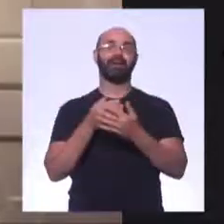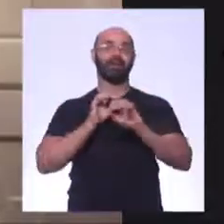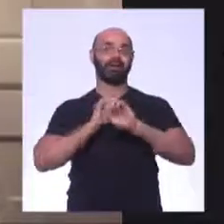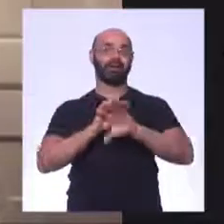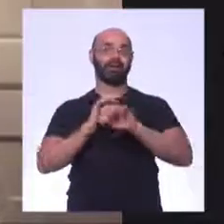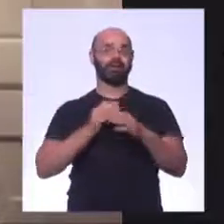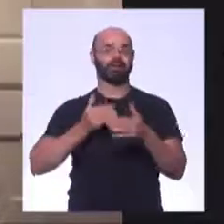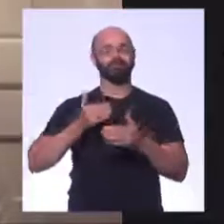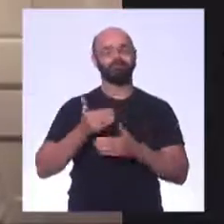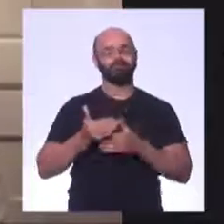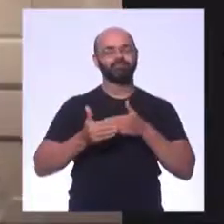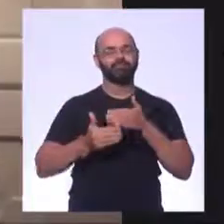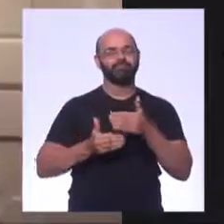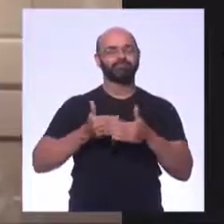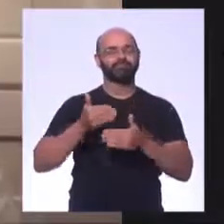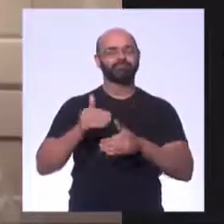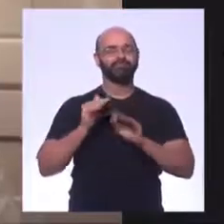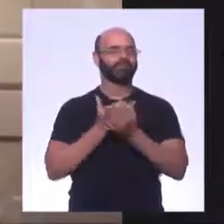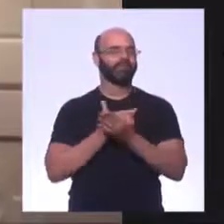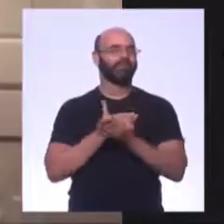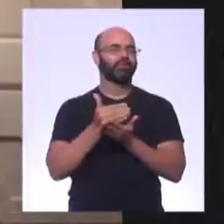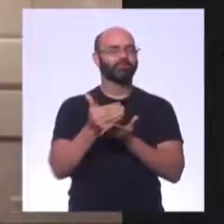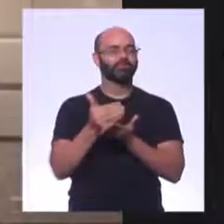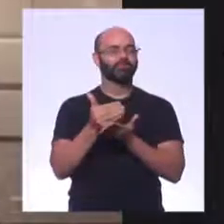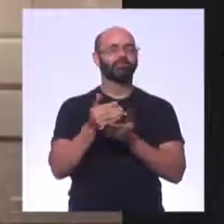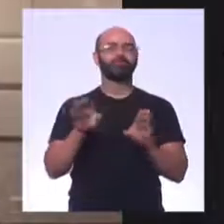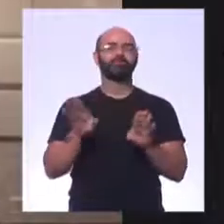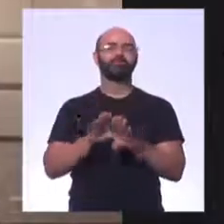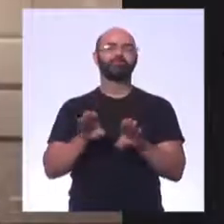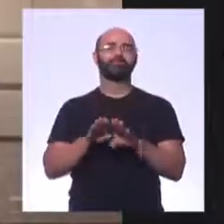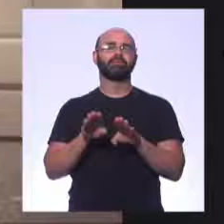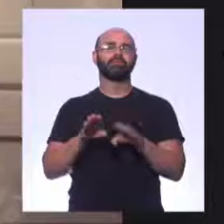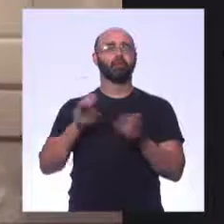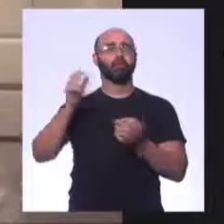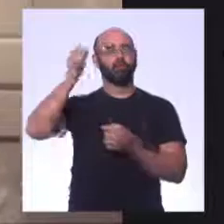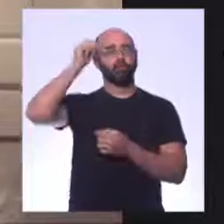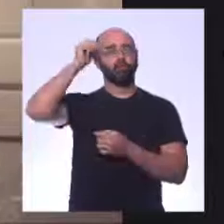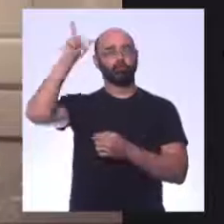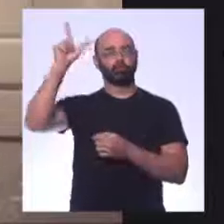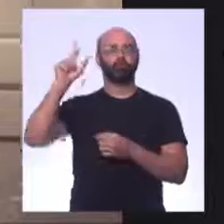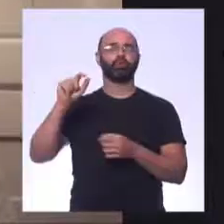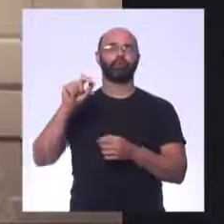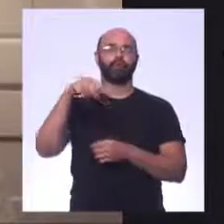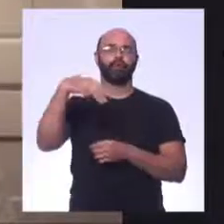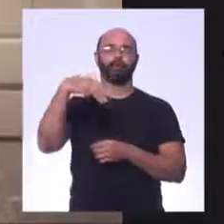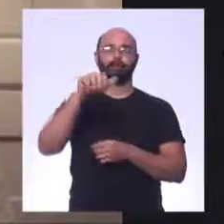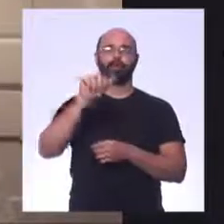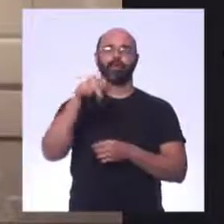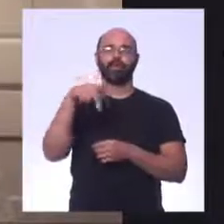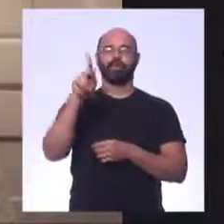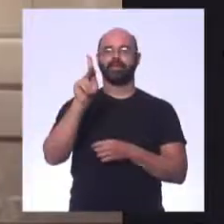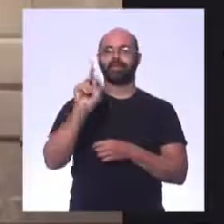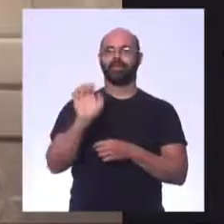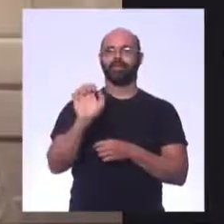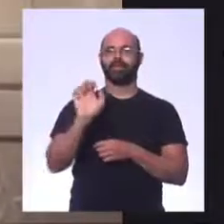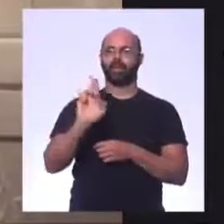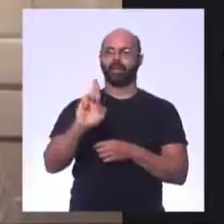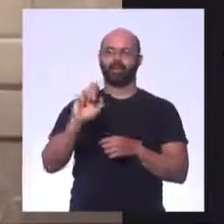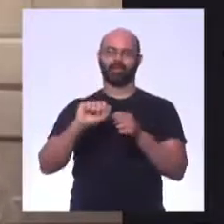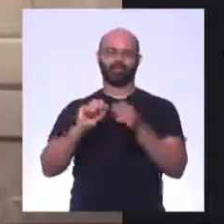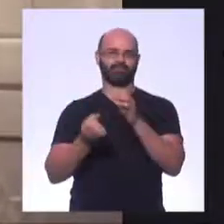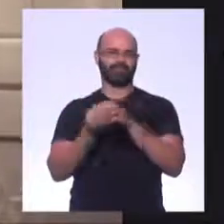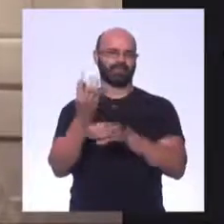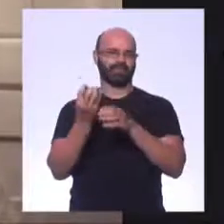primeiros passos, mas também como trabalhar com a cultura maker, trabalhar com outros aportes, como